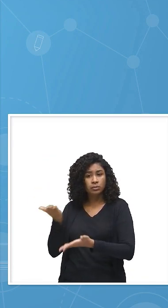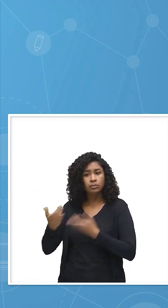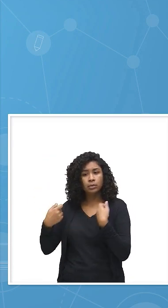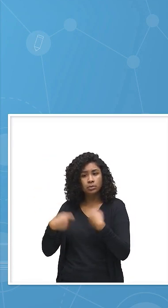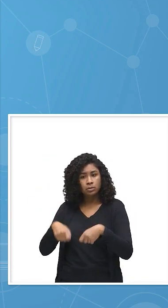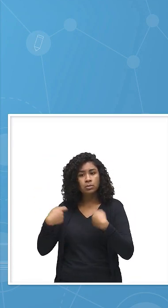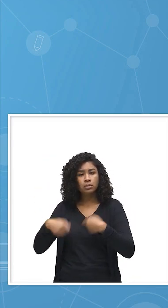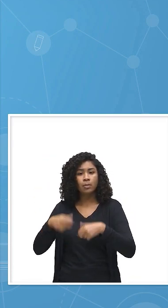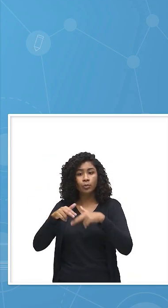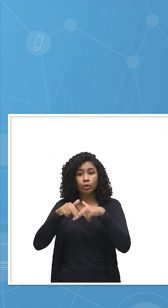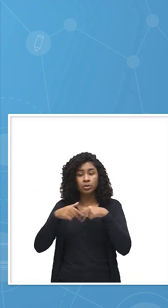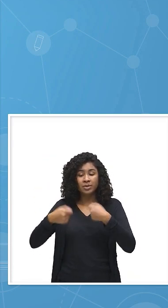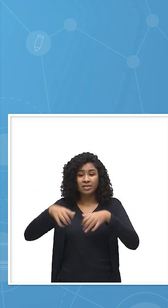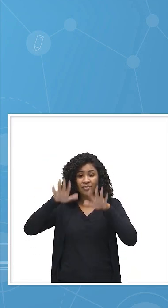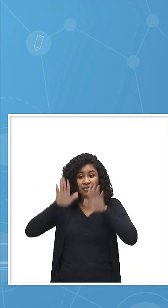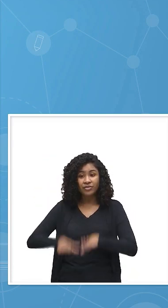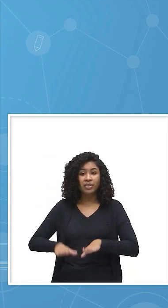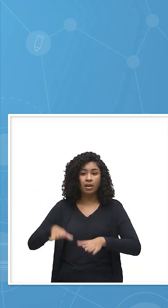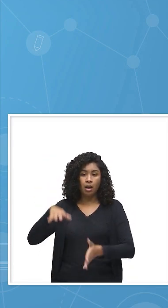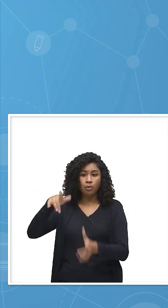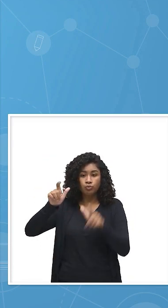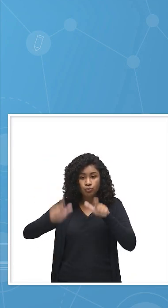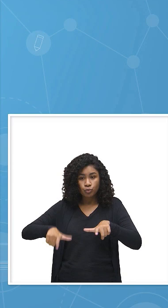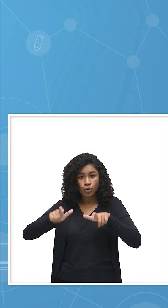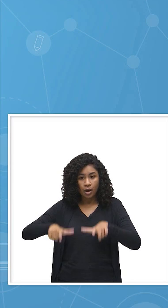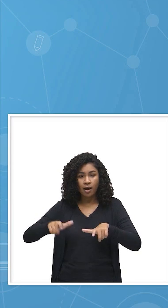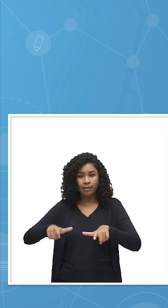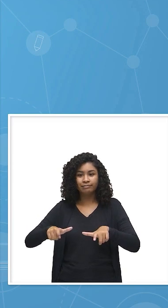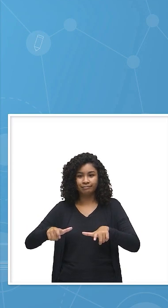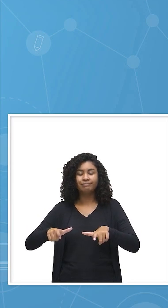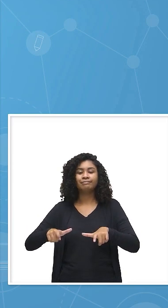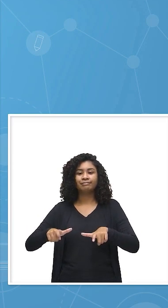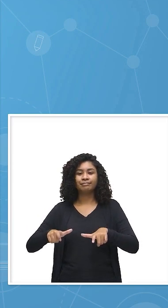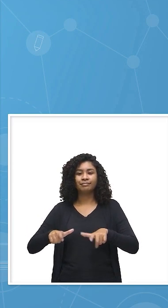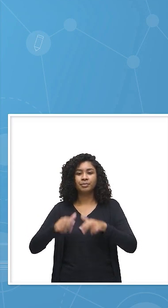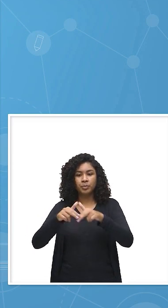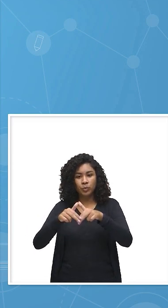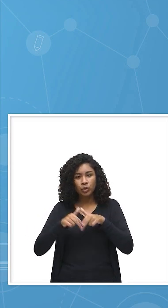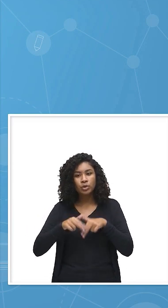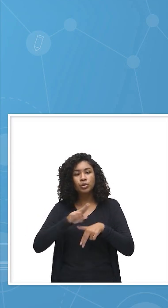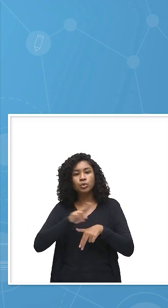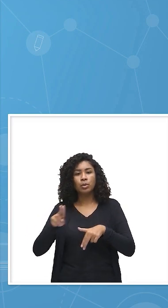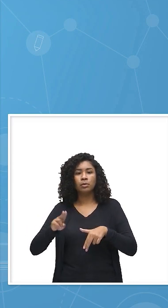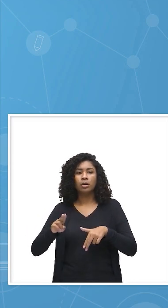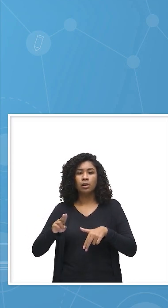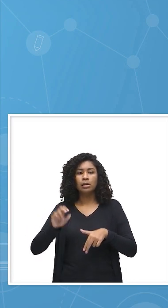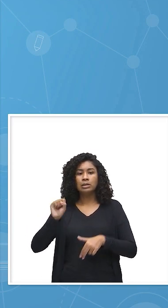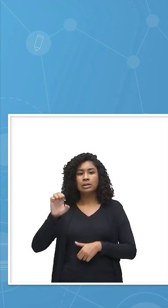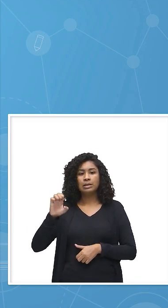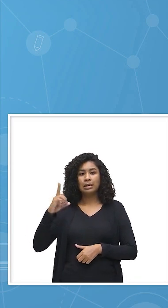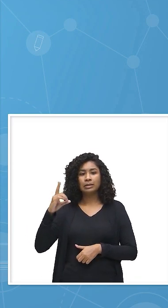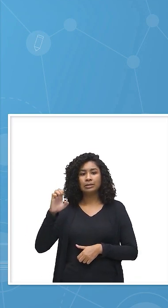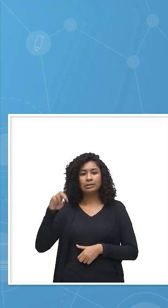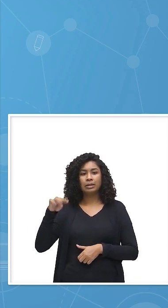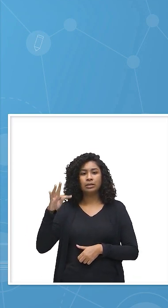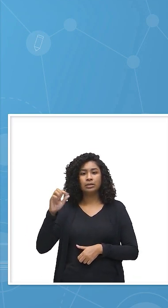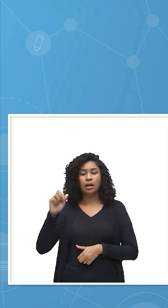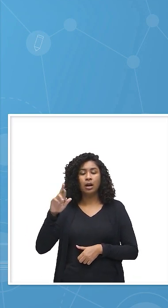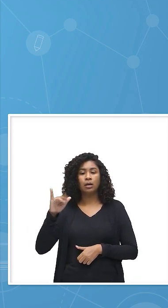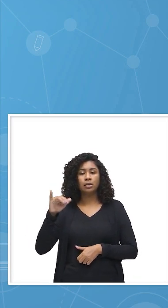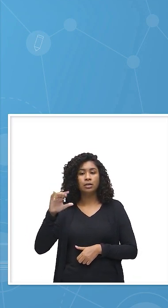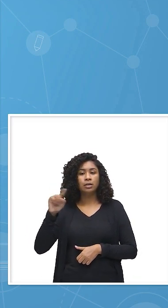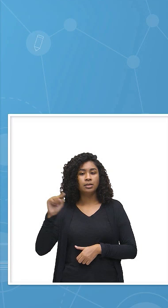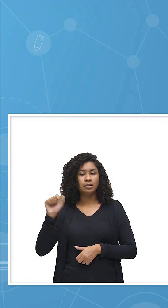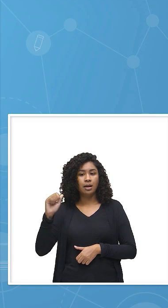se fixar. Esse processo de fixação dos grupos humanos a gente chama de sedentarização. E com a